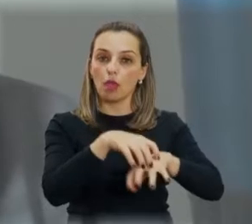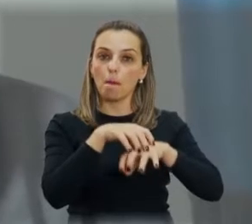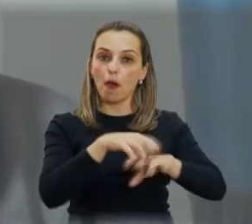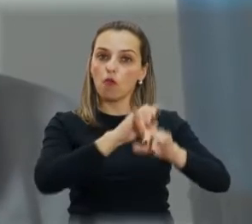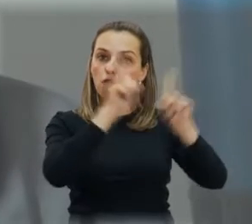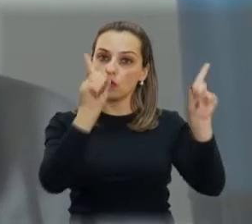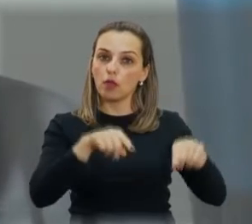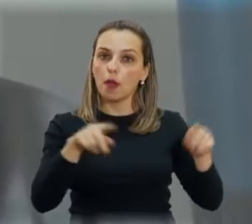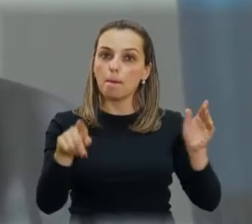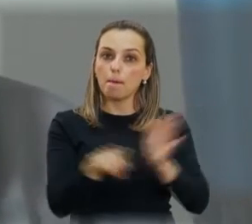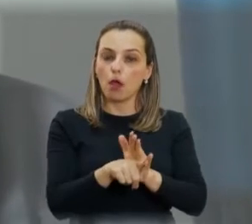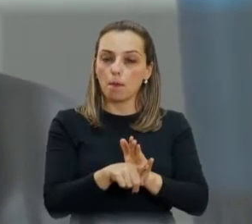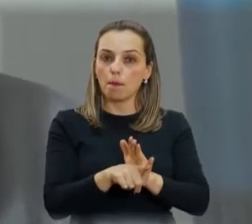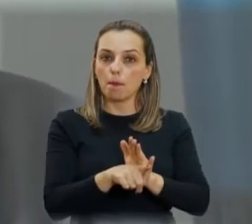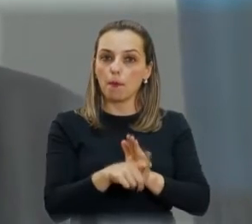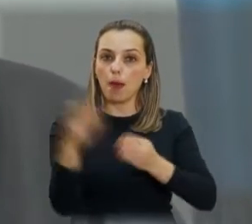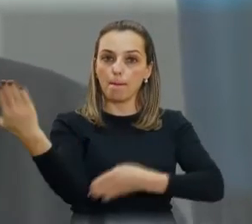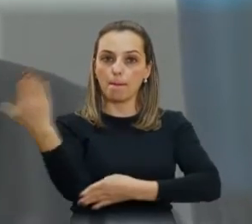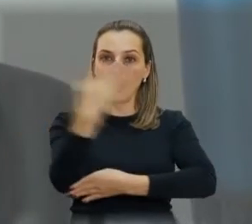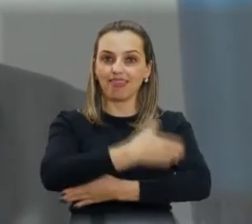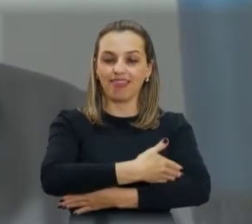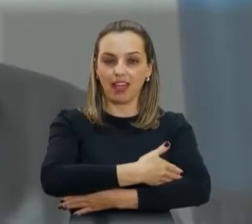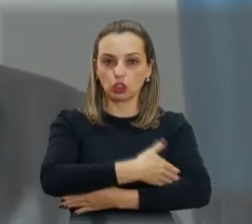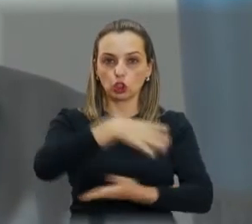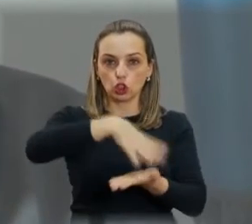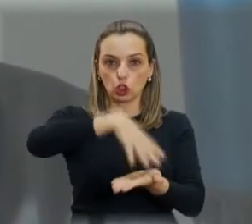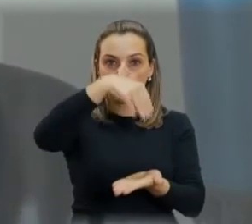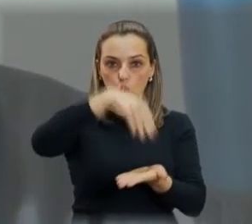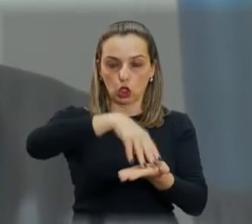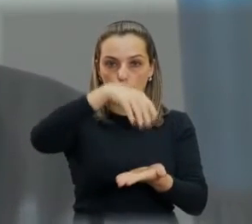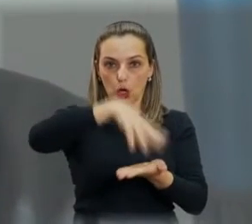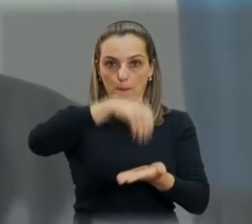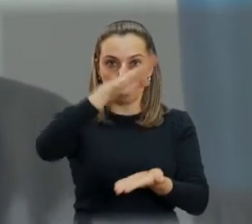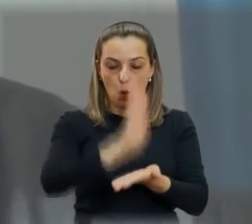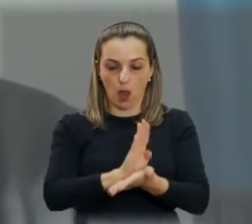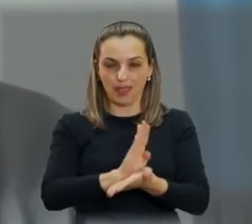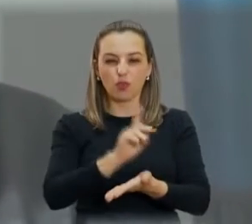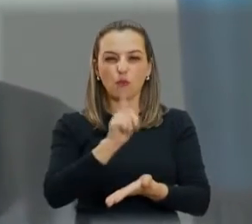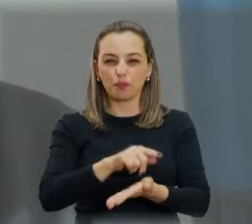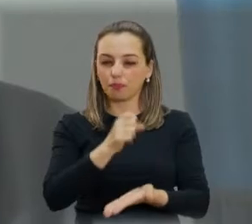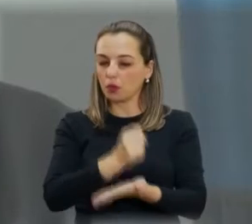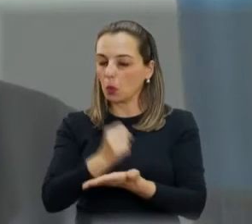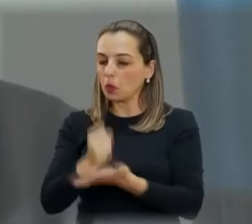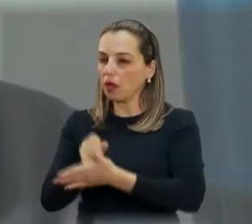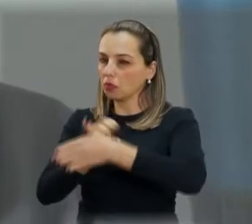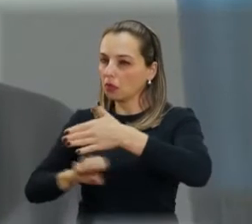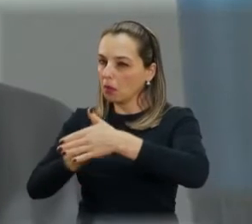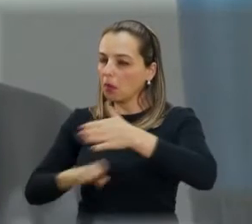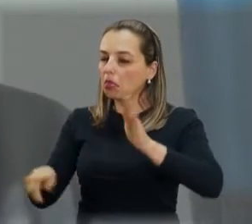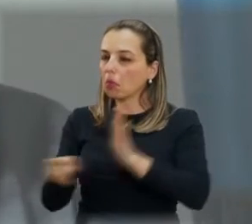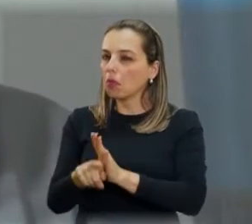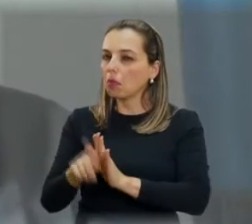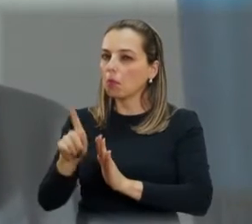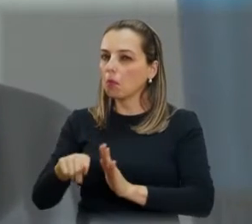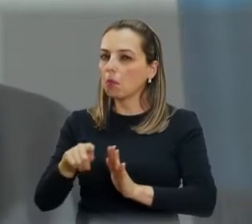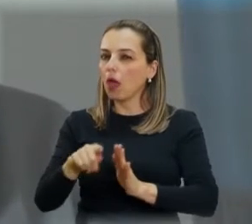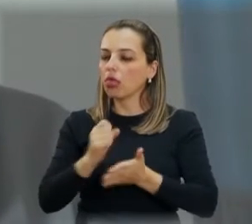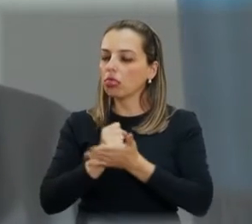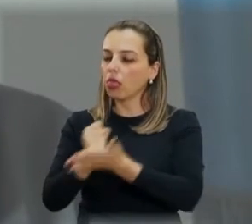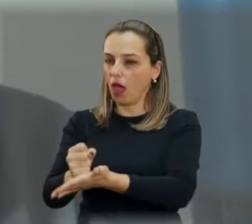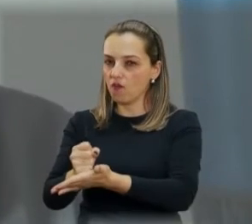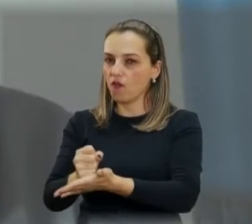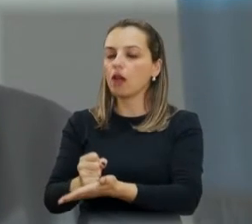funcionários para o pedágio da Coxinha. Chega-nos a informação de que o contrato com a empresa que leva funcionários